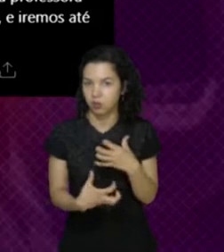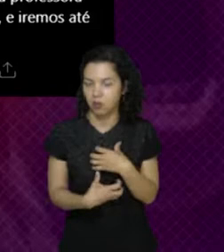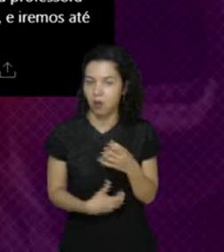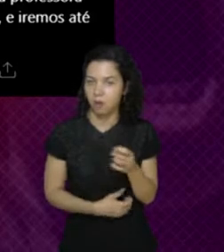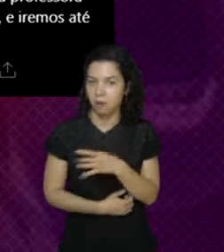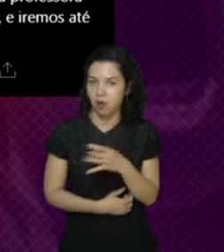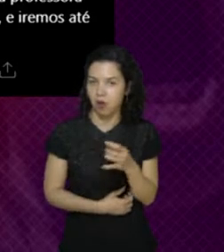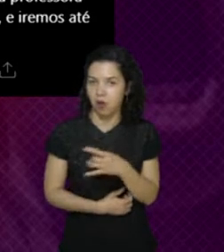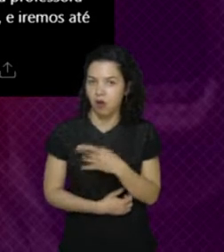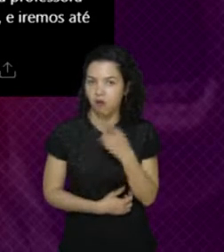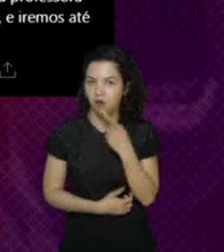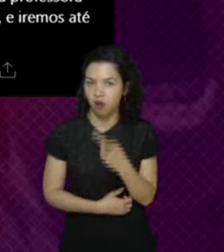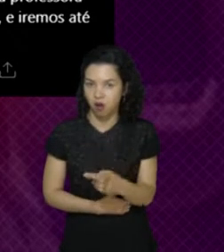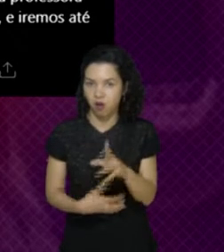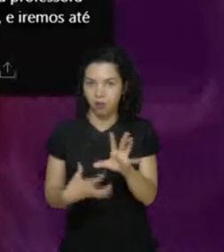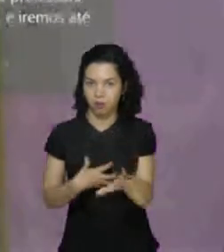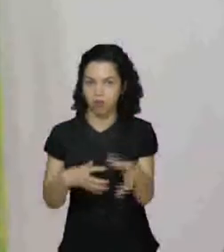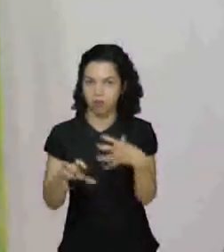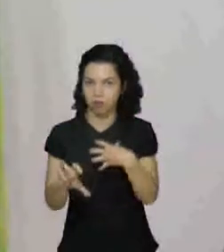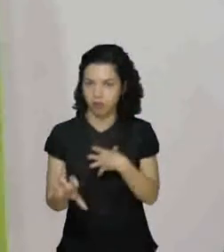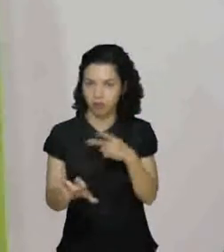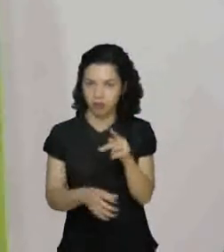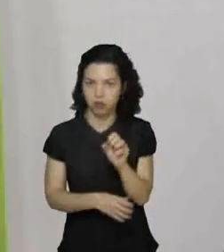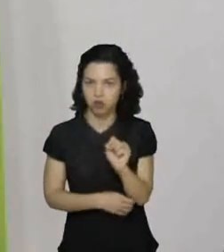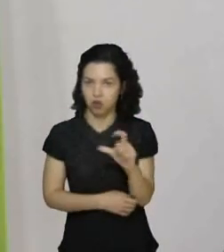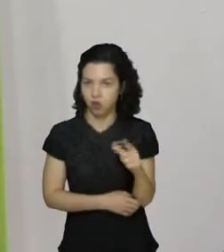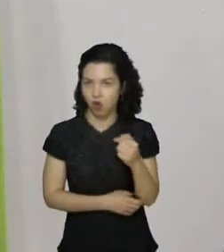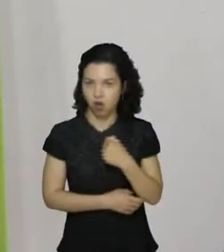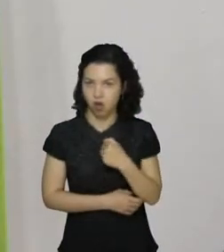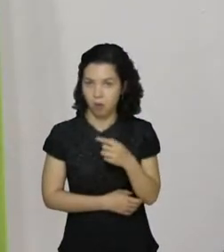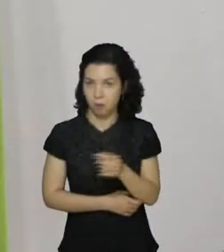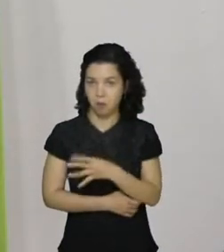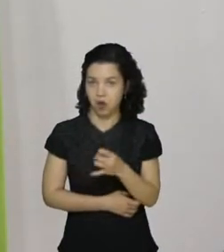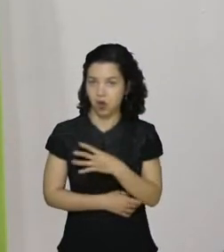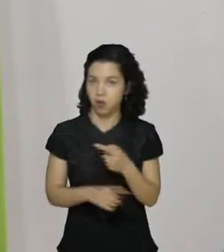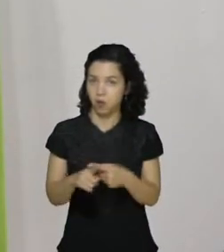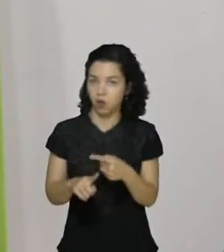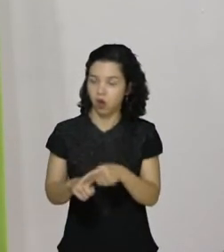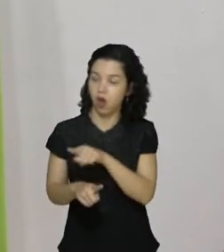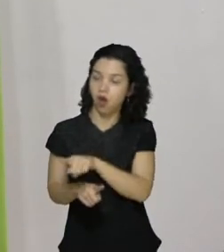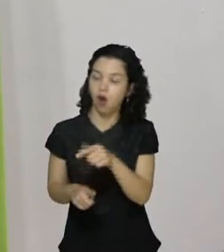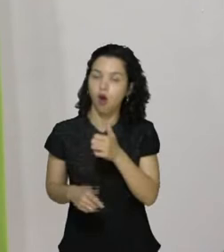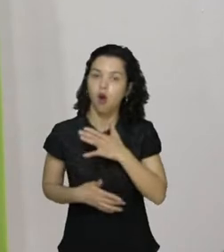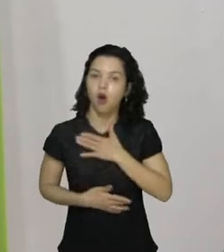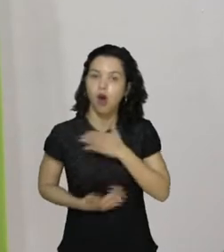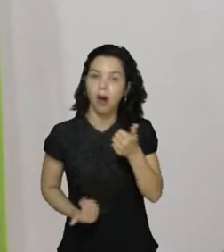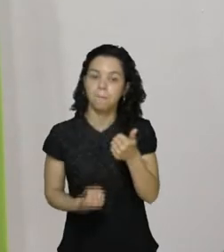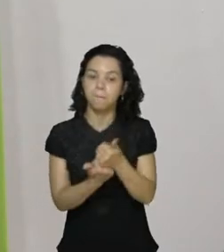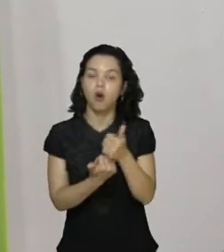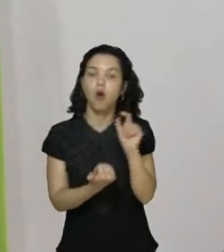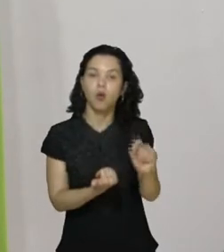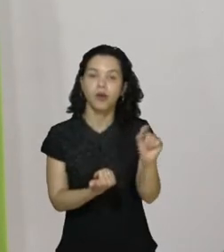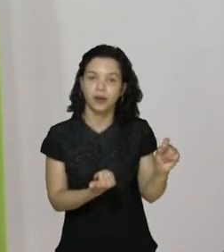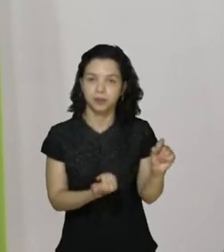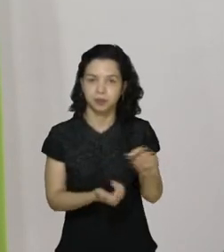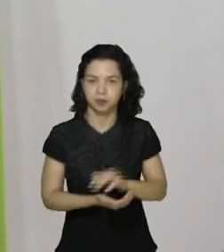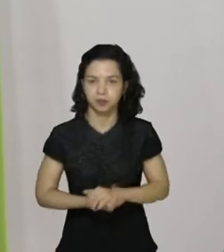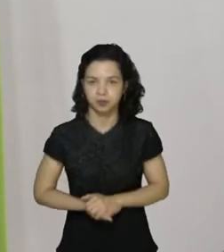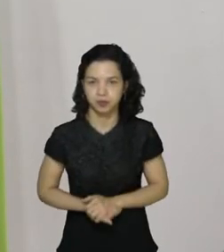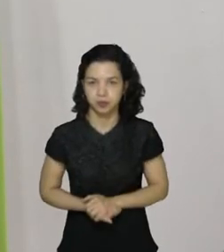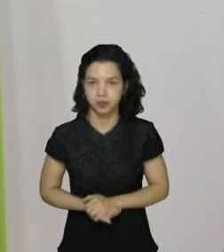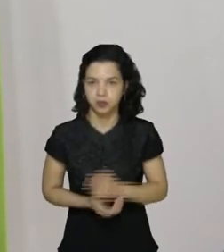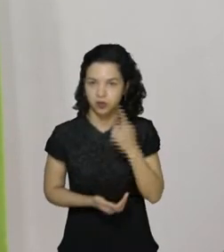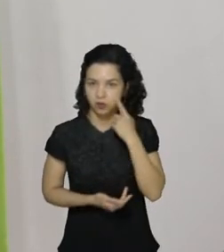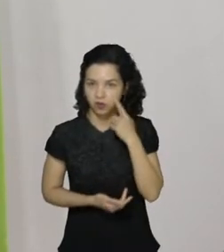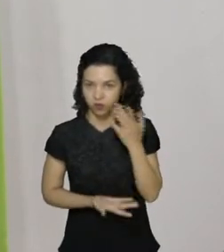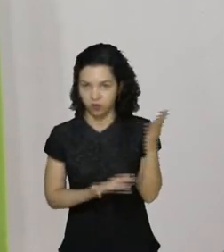de solidariedade do PSOL. Me dá um medo. Porque quem é que o PSOL gosta de apoiar? Coloca mais uma imagem aí na tela para nós. Olha, o PSOL